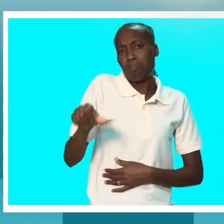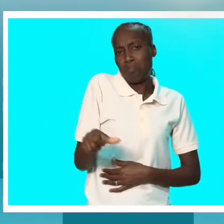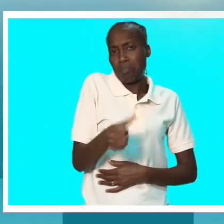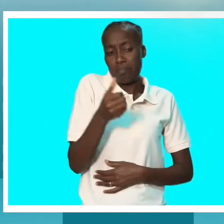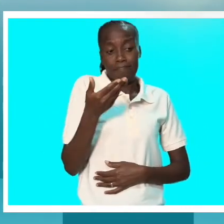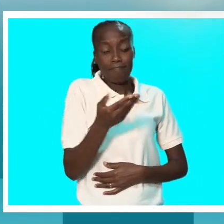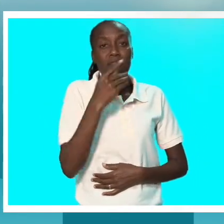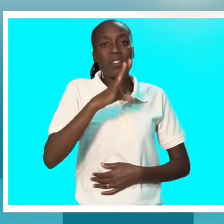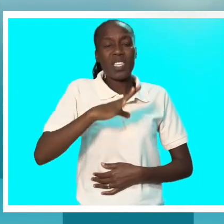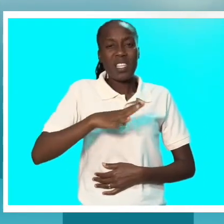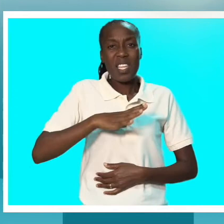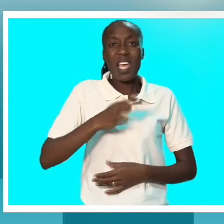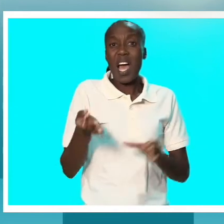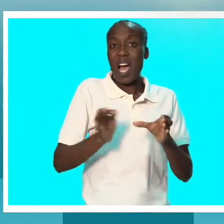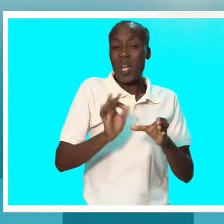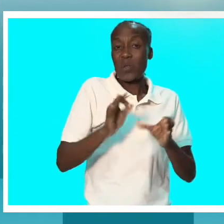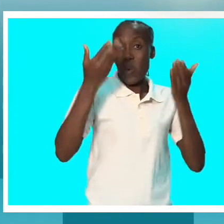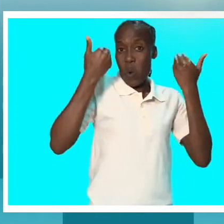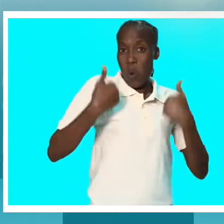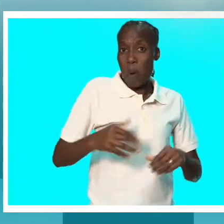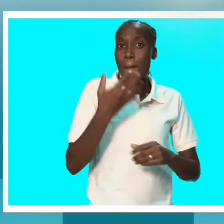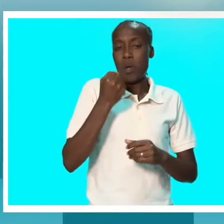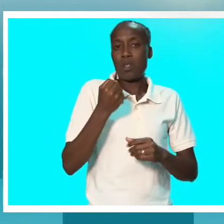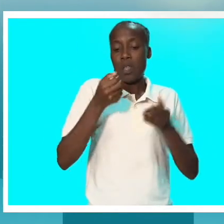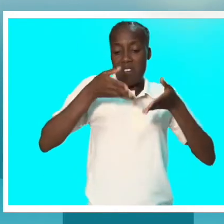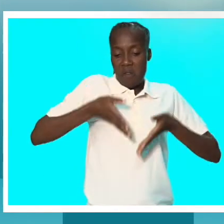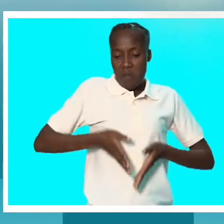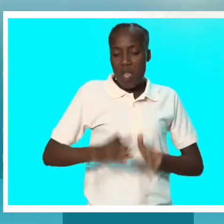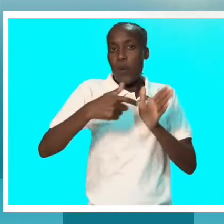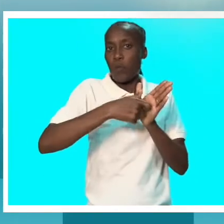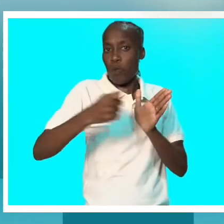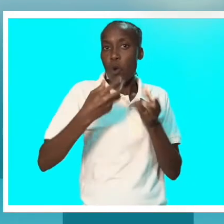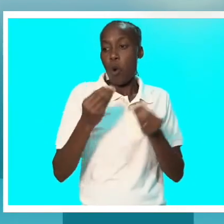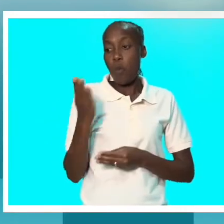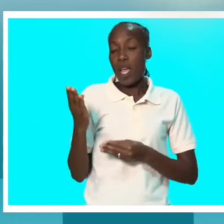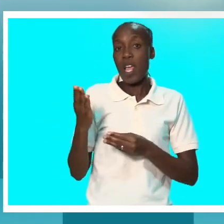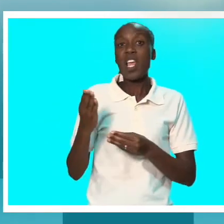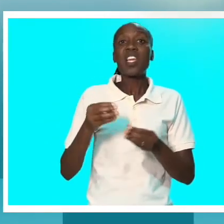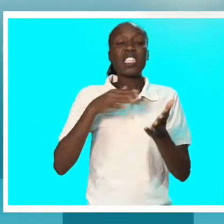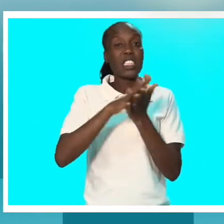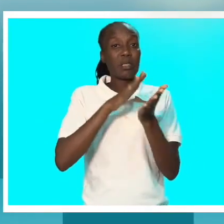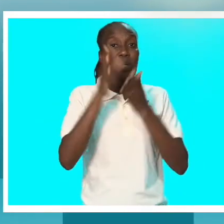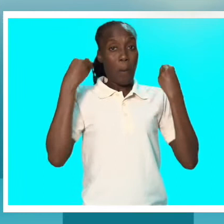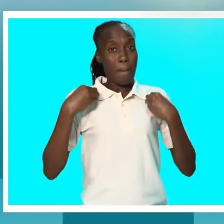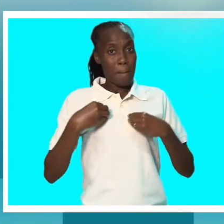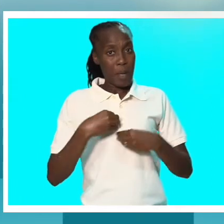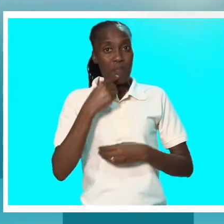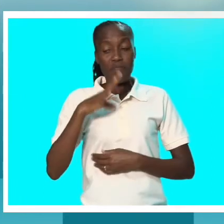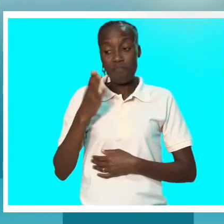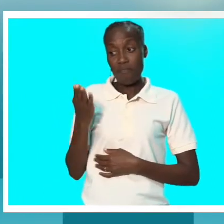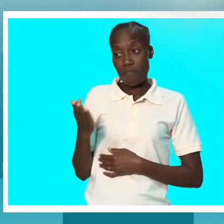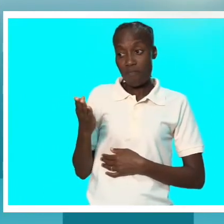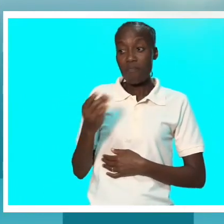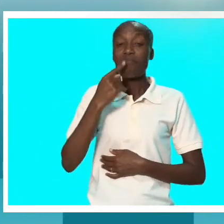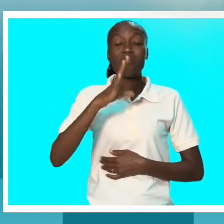A diabetes, além de crônica, pode ser hereditária, tal como explica o médico Armindo Tiago. As